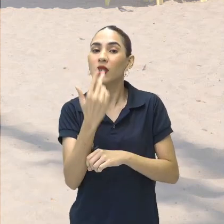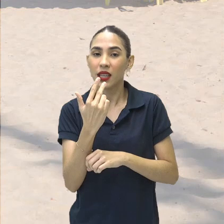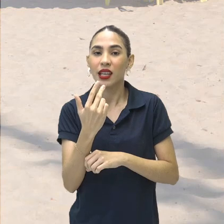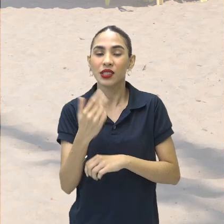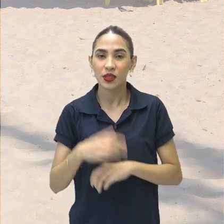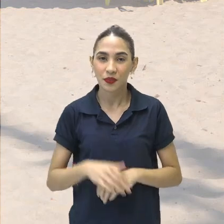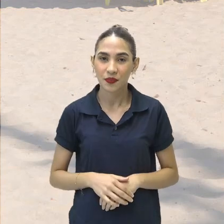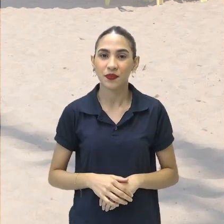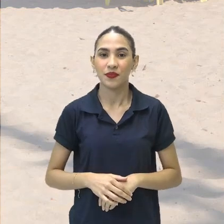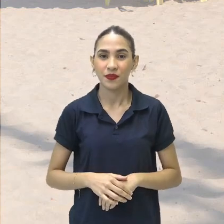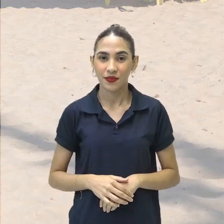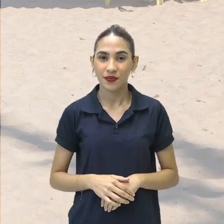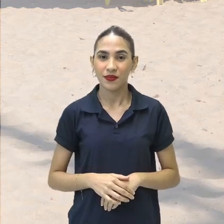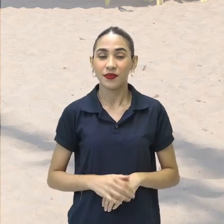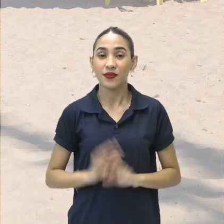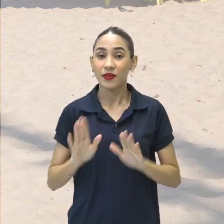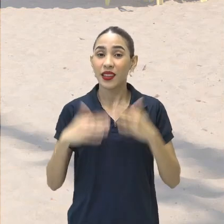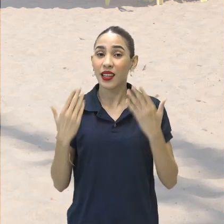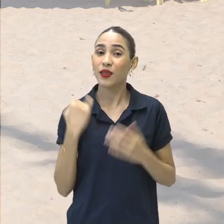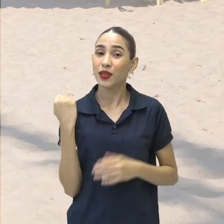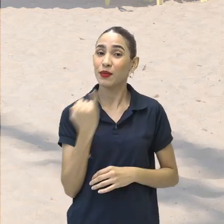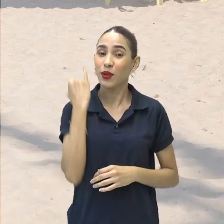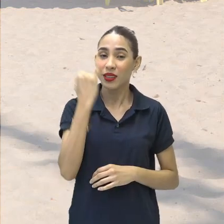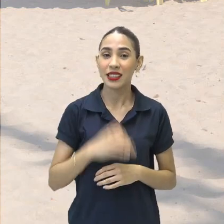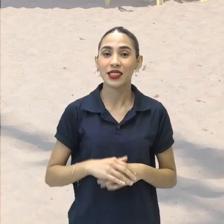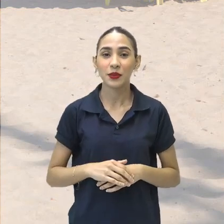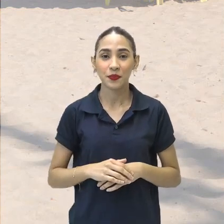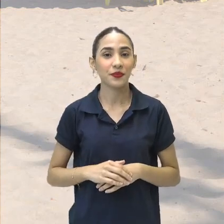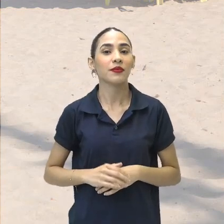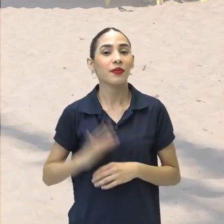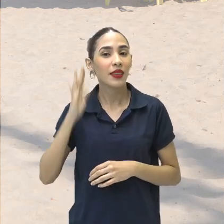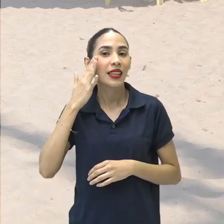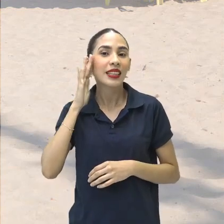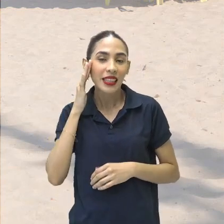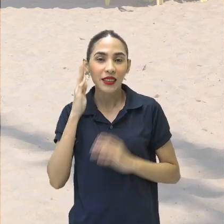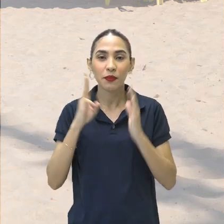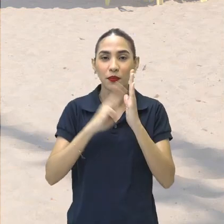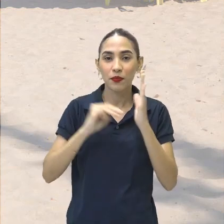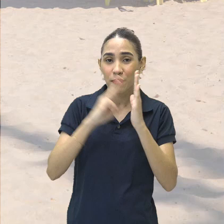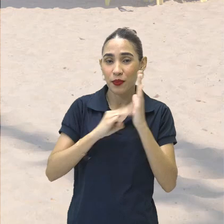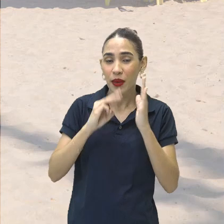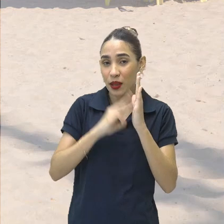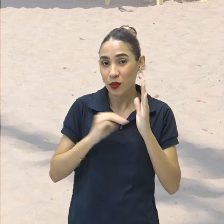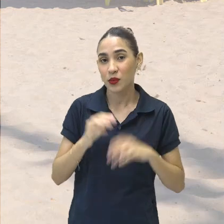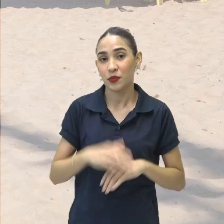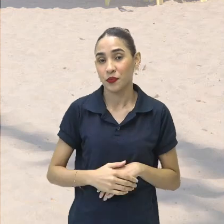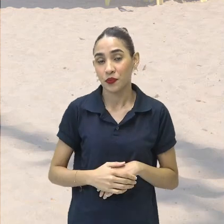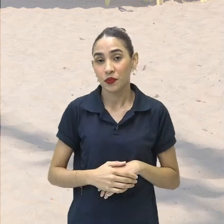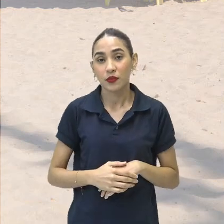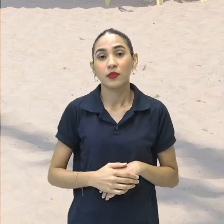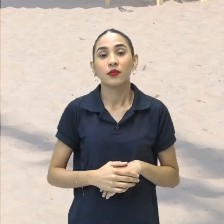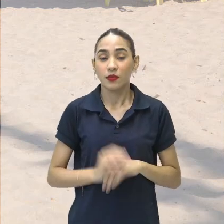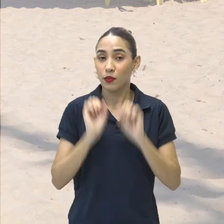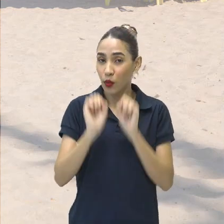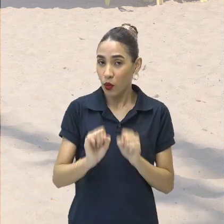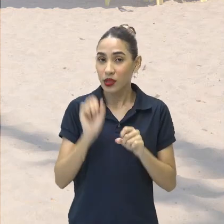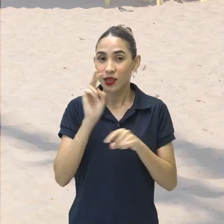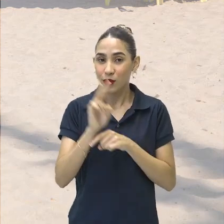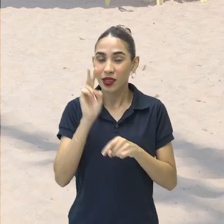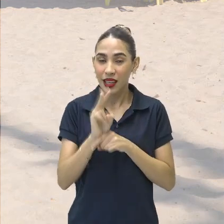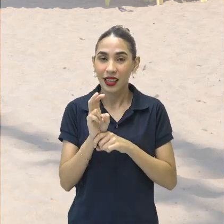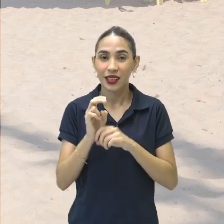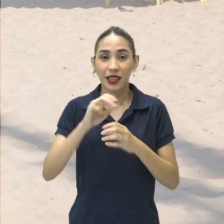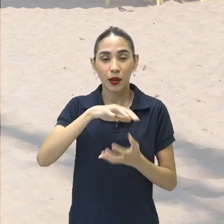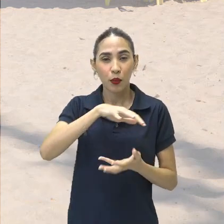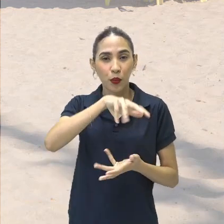bananeira, tá? Então é importante entender essas metodologias, esses métodos, para que a gente possa cuidar do nosso